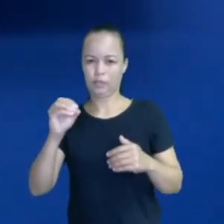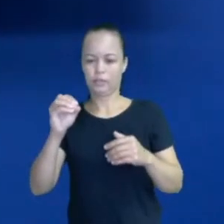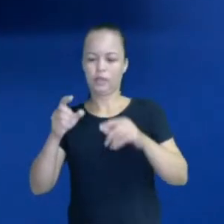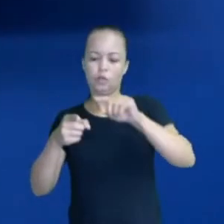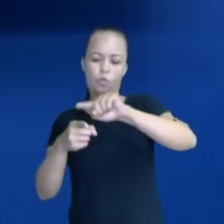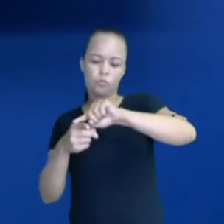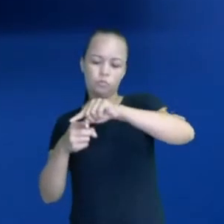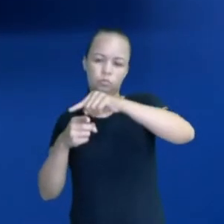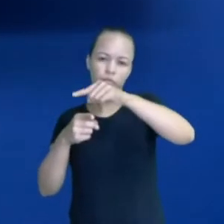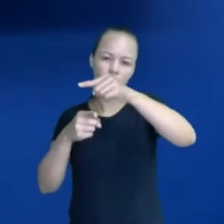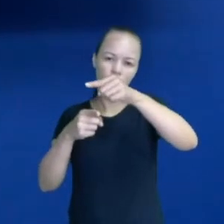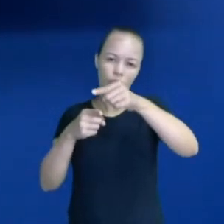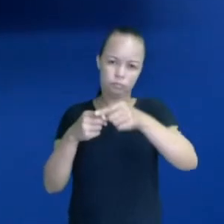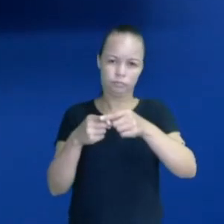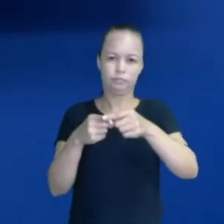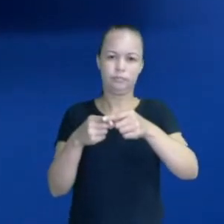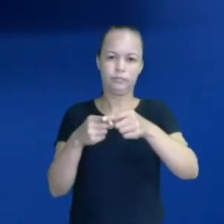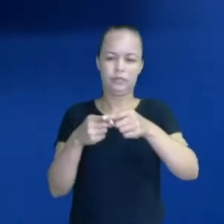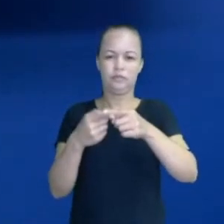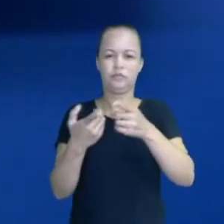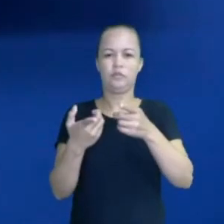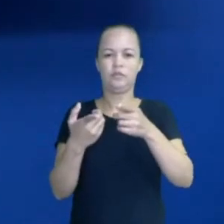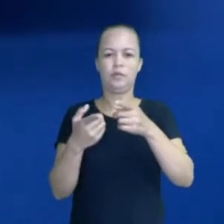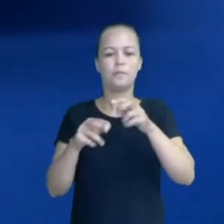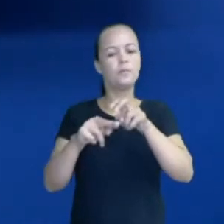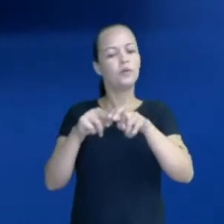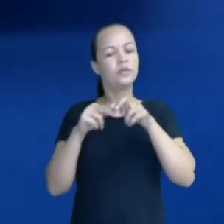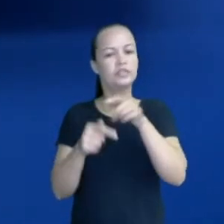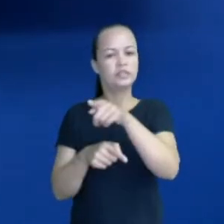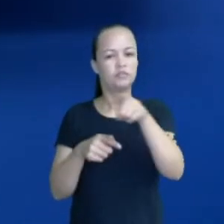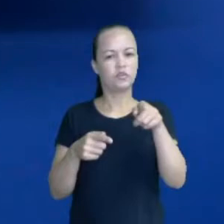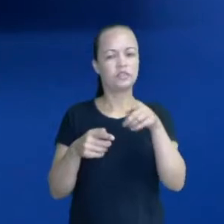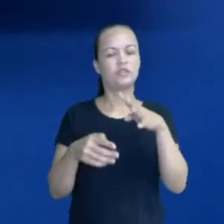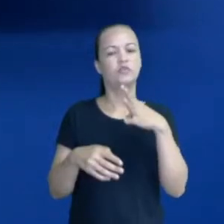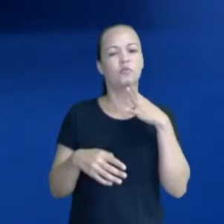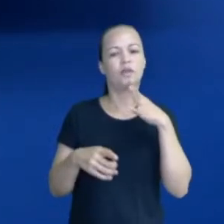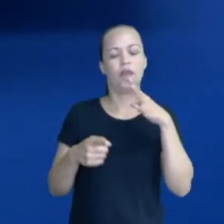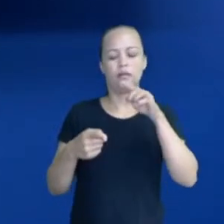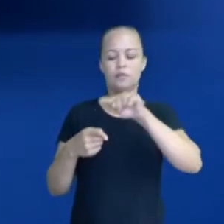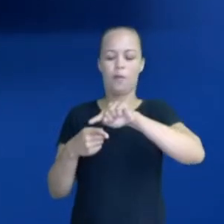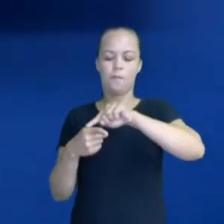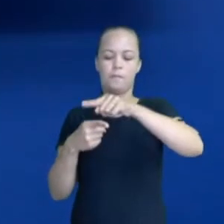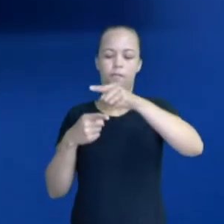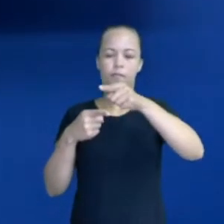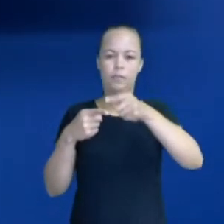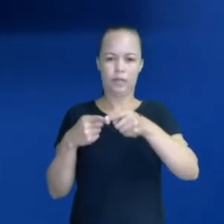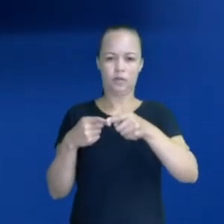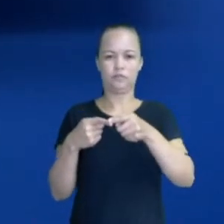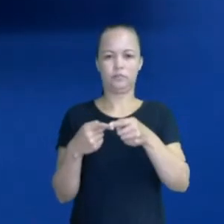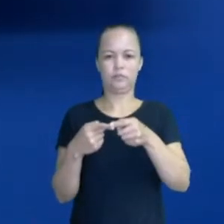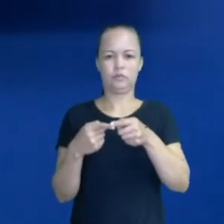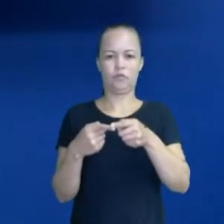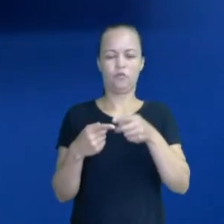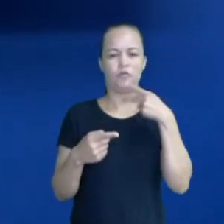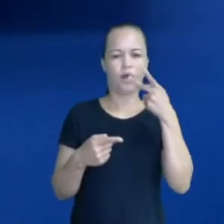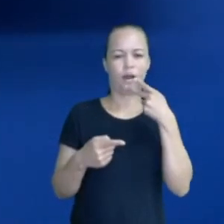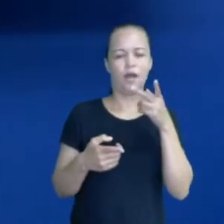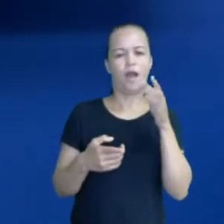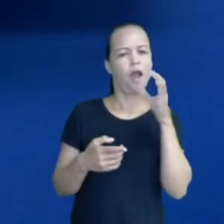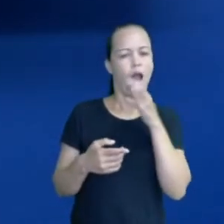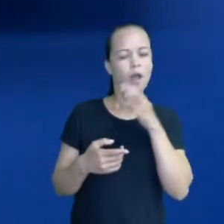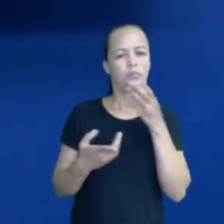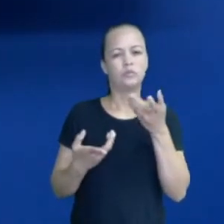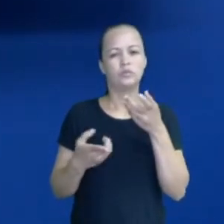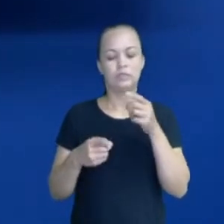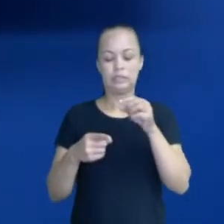volta, tá? E aí é por isso que vocês também conhecem o ângulo de meia nota, já ouviram falar, e aí eu vou falar bem rapidinho dele. Quando eu chego